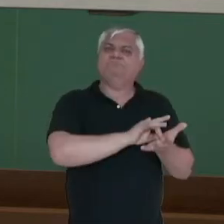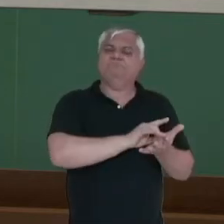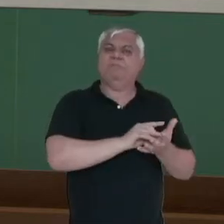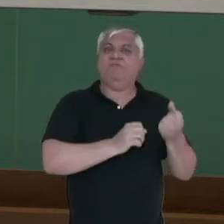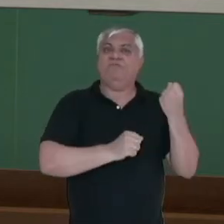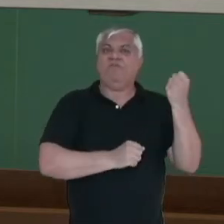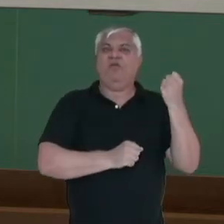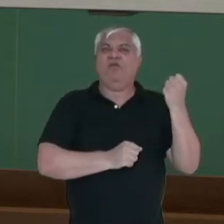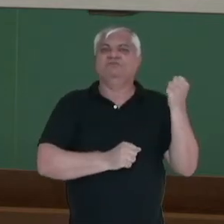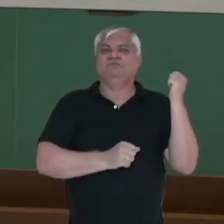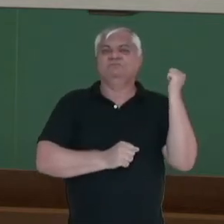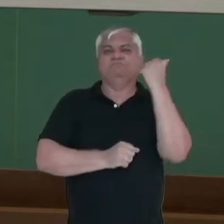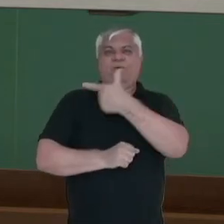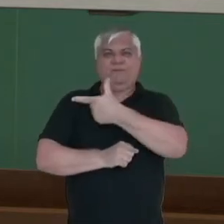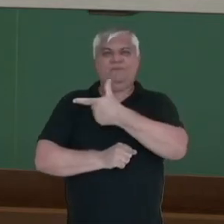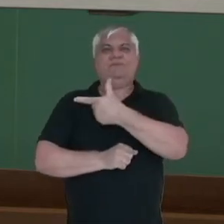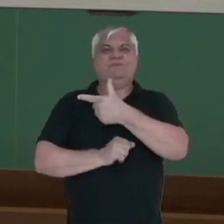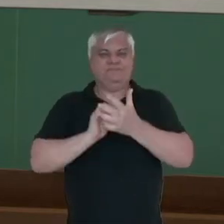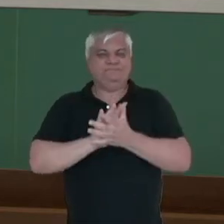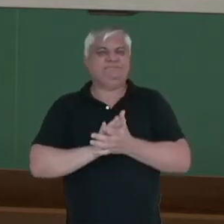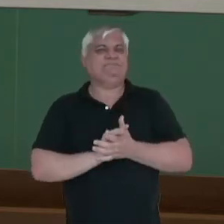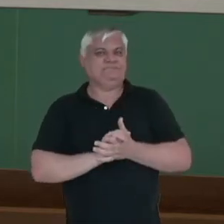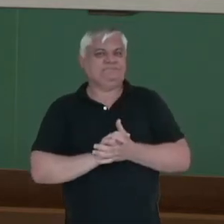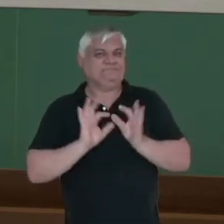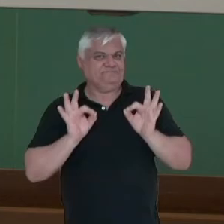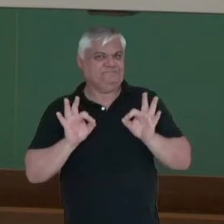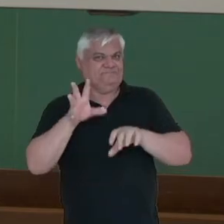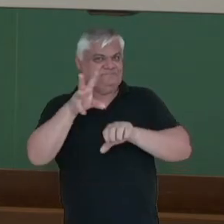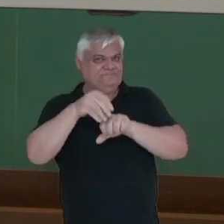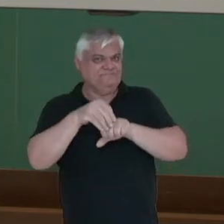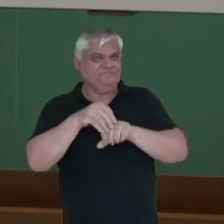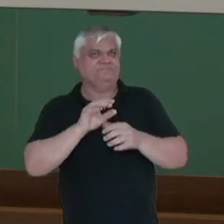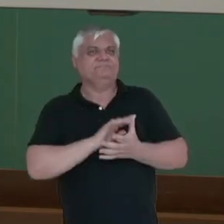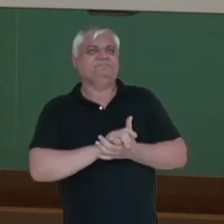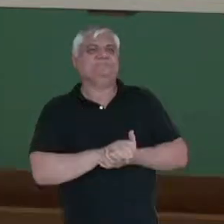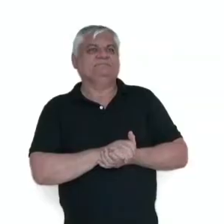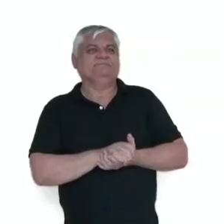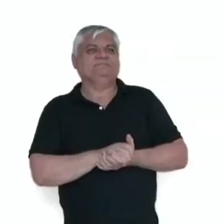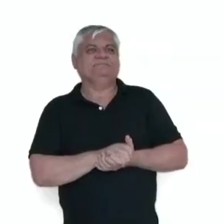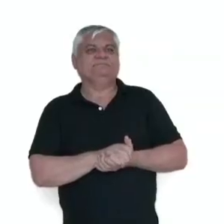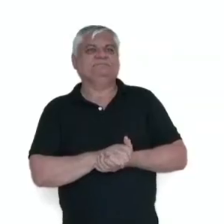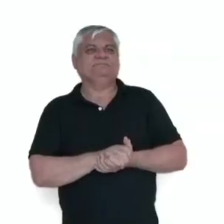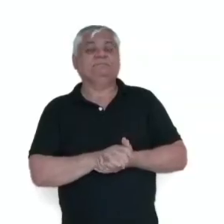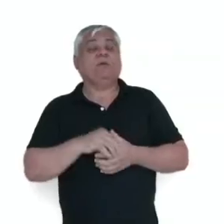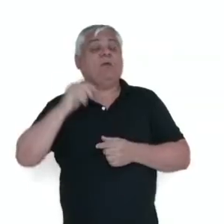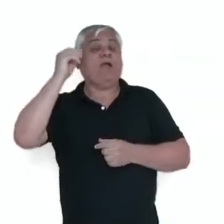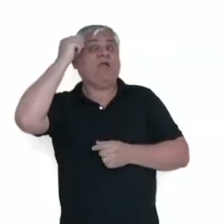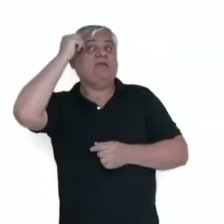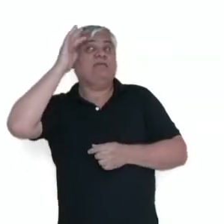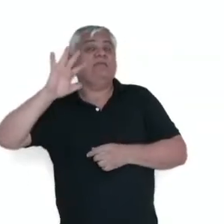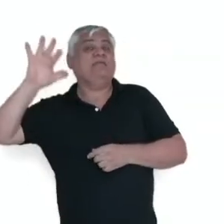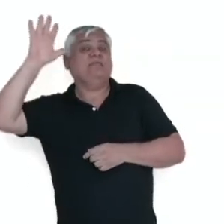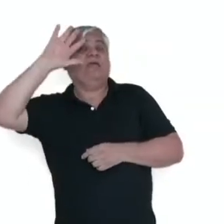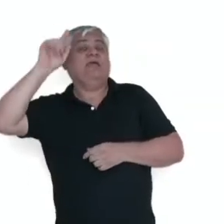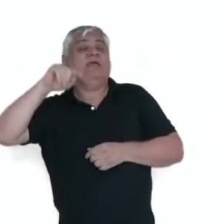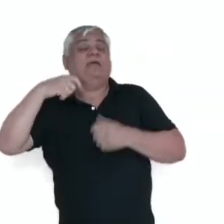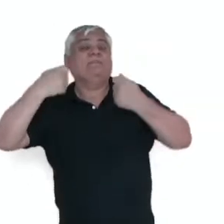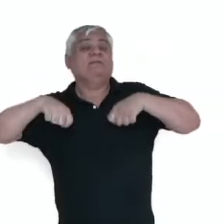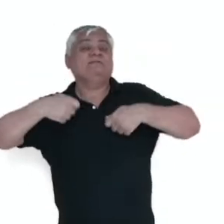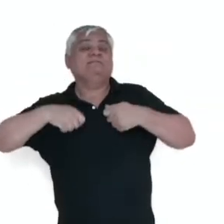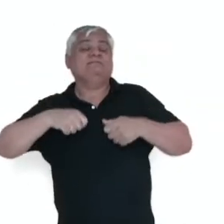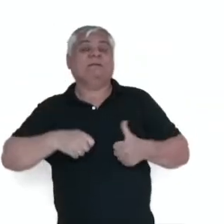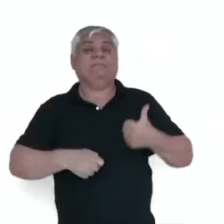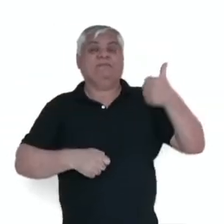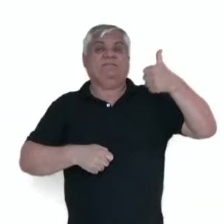mais crucial no processo do conhecimento, tá? A ideia sempre depende das impressões. Por